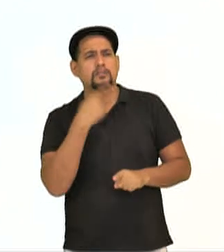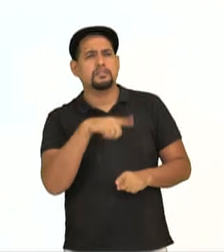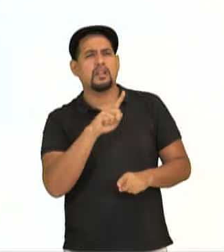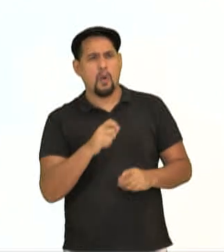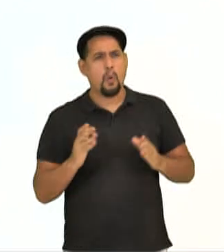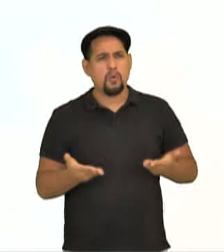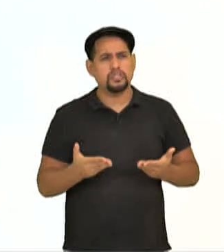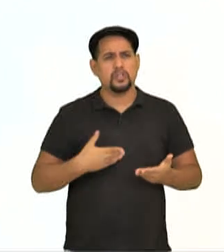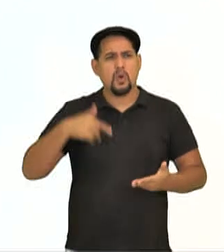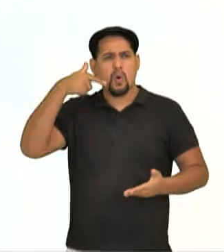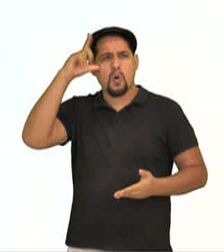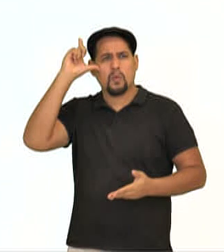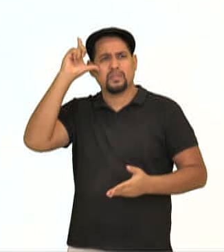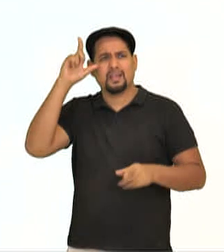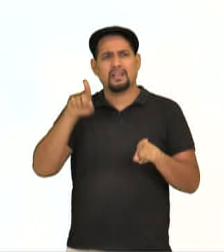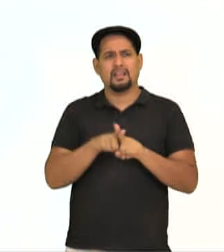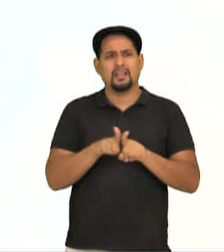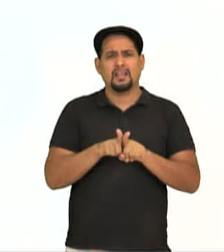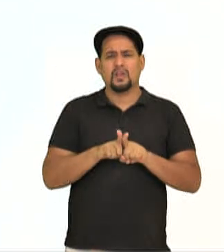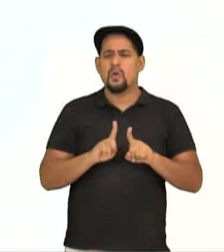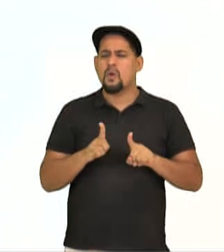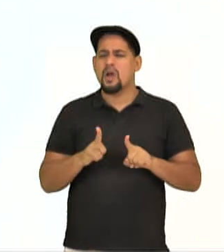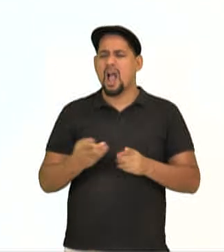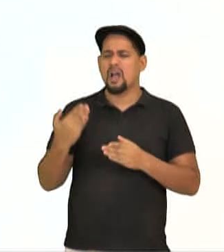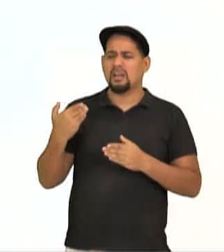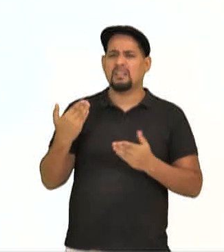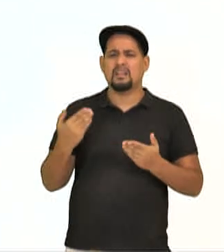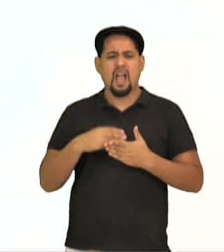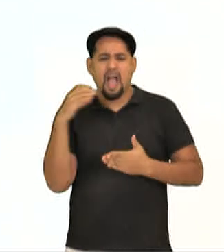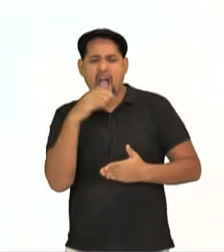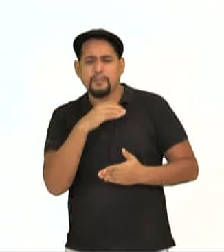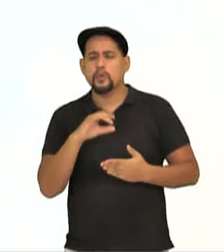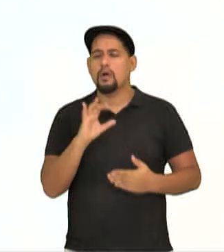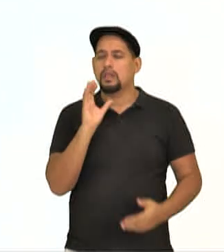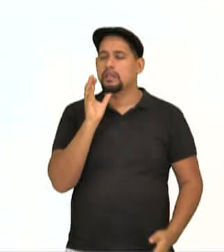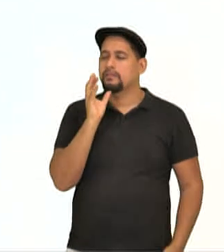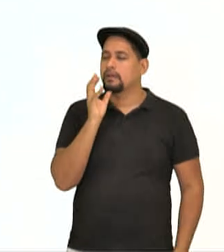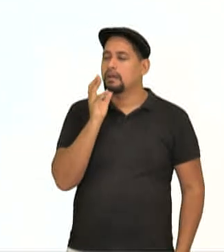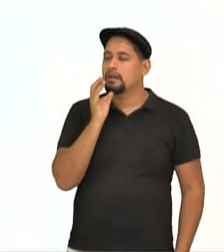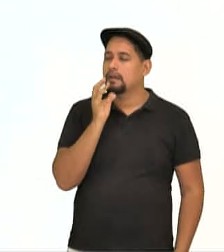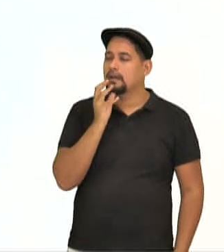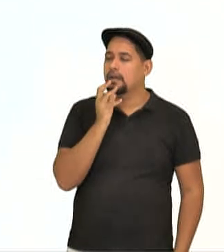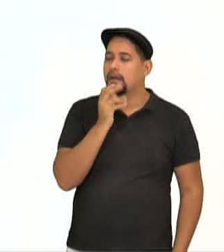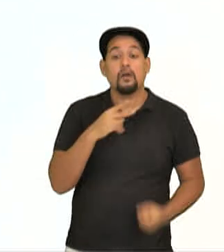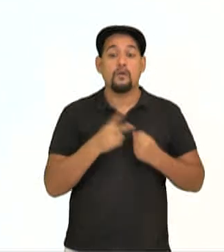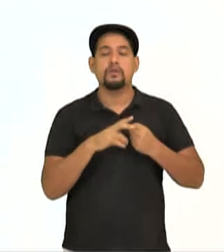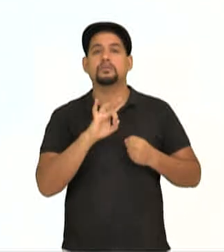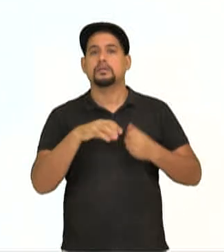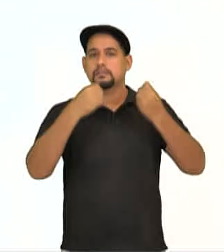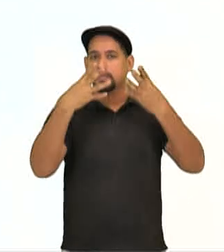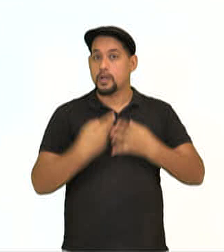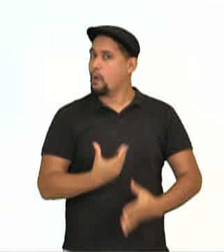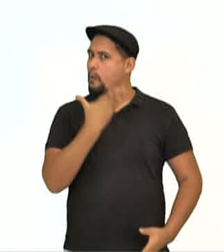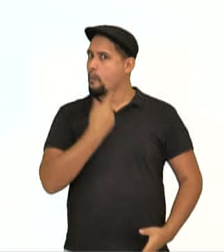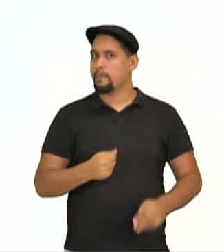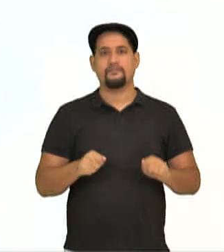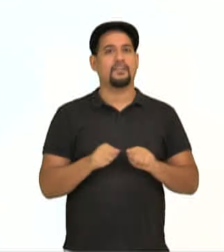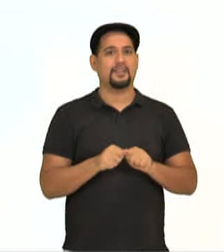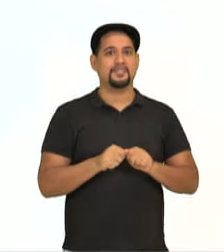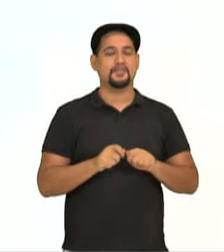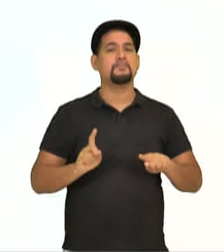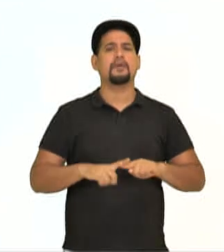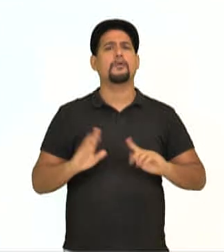hoje? Foi ontem? Adiante ou atrás? Foi rapidamente ou foi devagar? O verbo só diz que o homem faz.